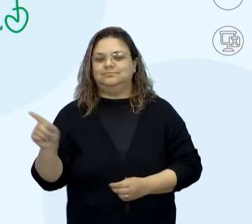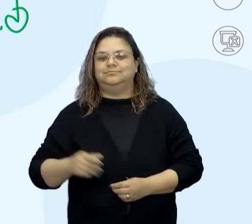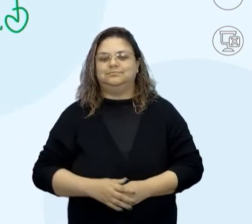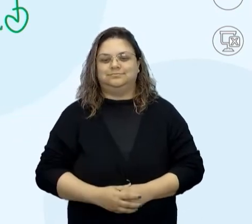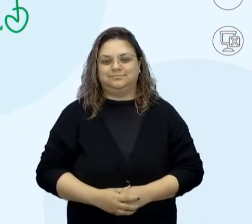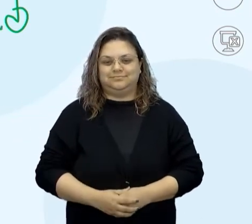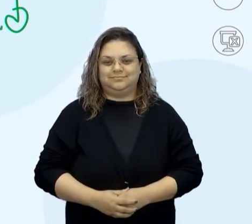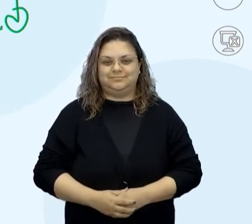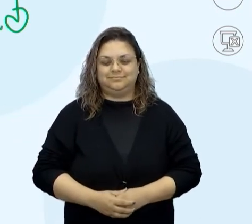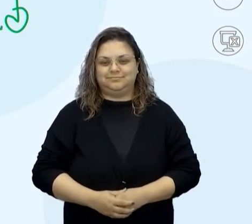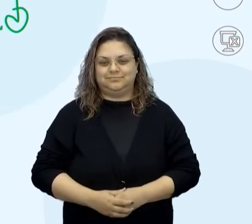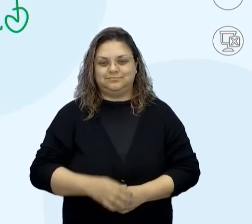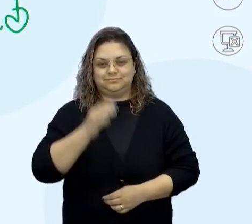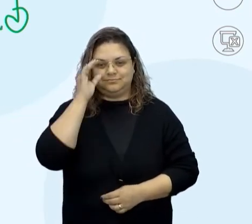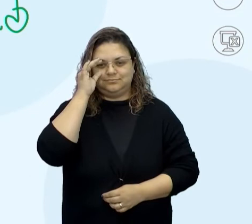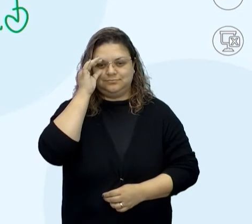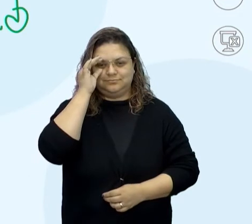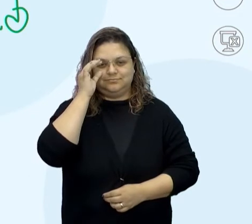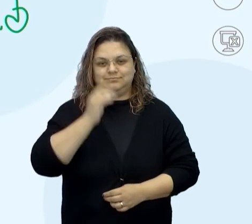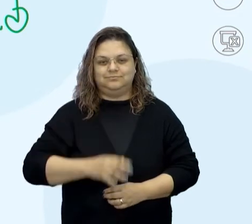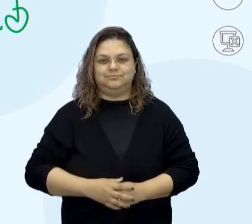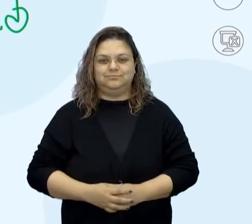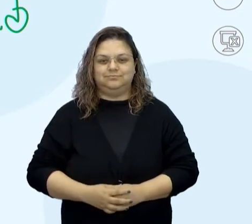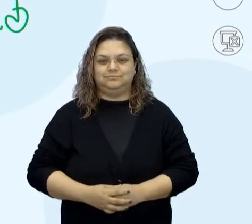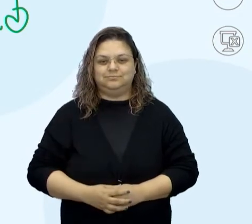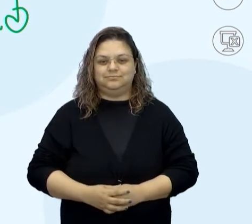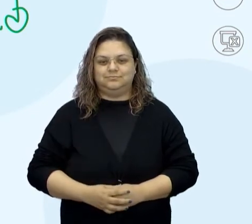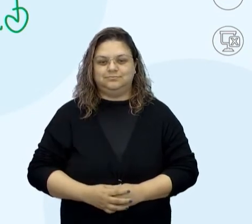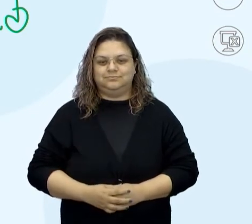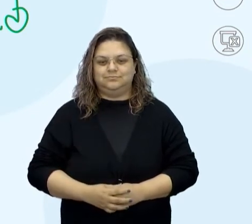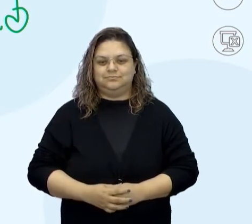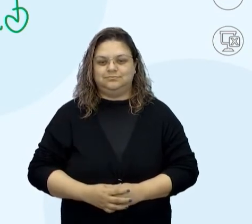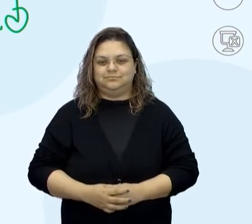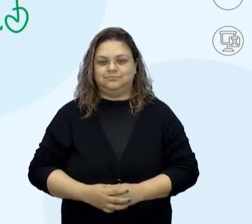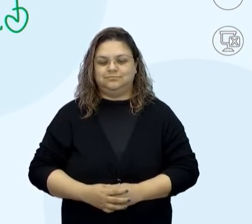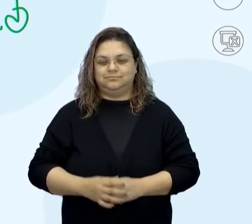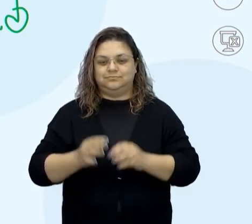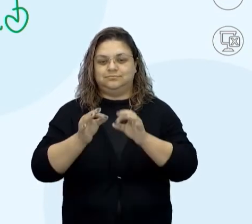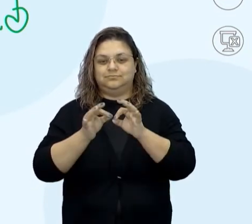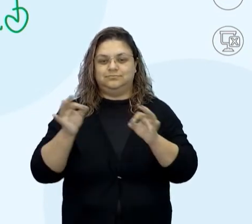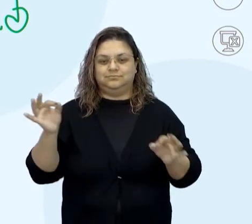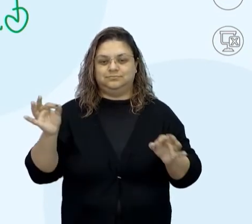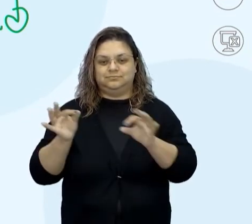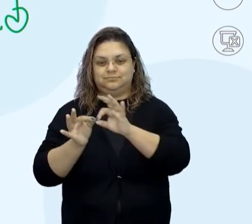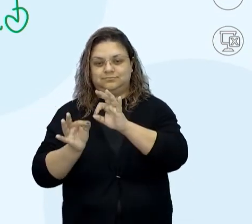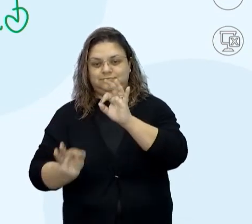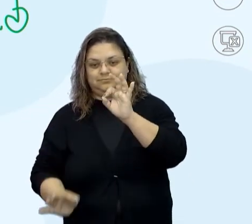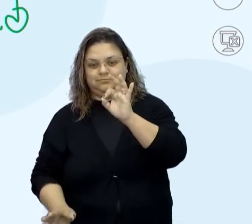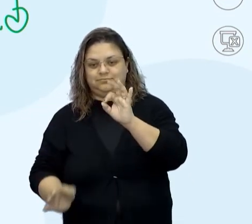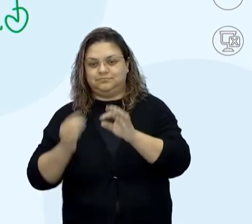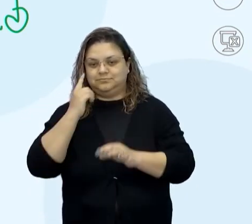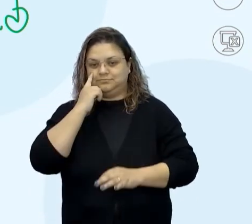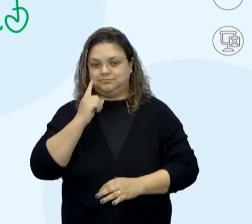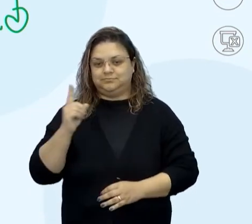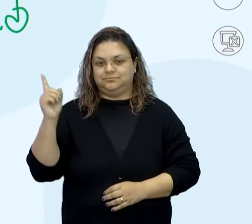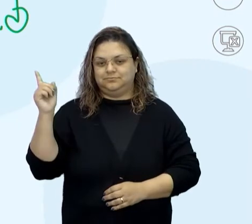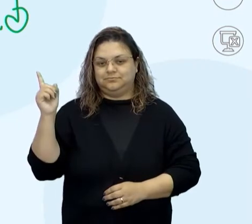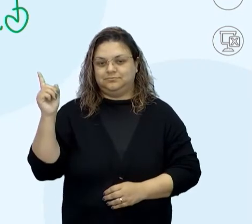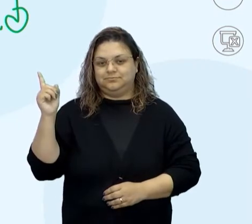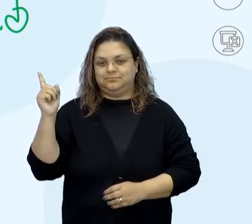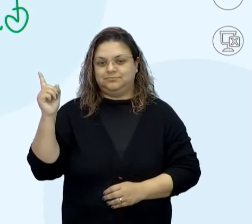essas distensões aqui, ou seja, essa aqui e essa aqui, ó, X' e X2',